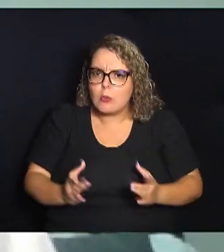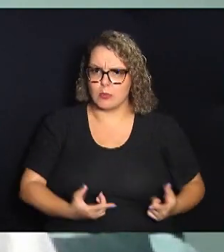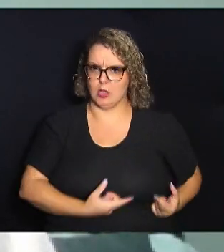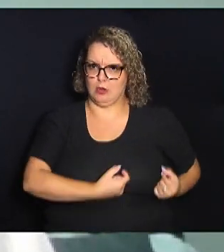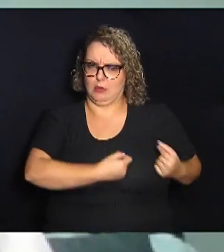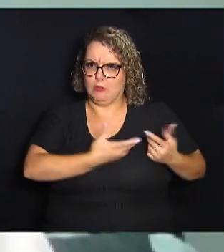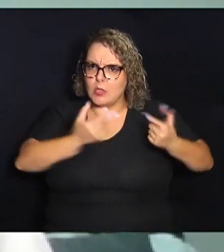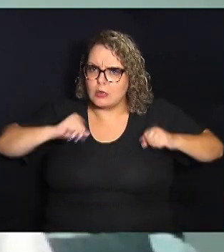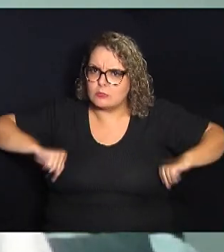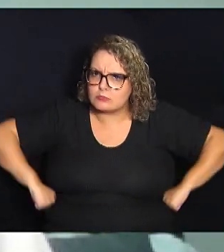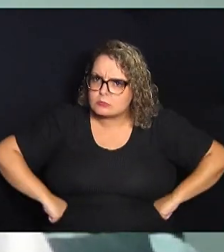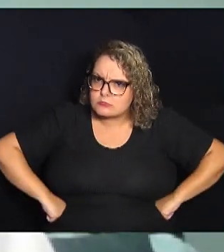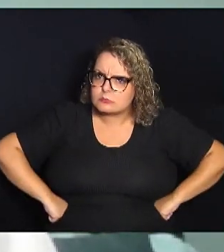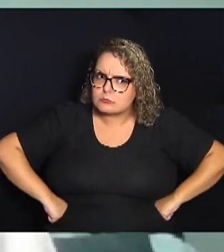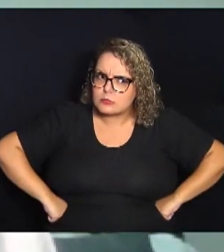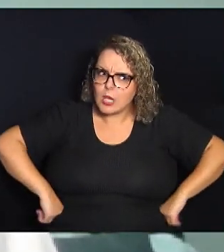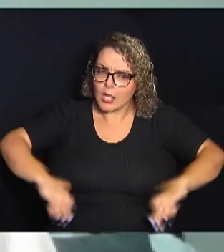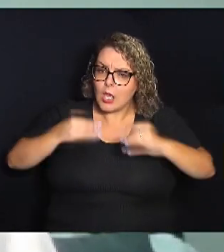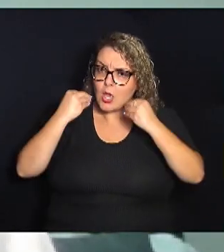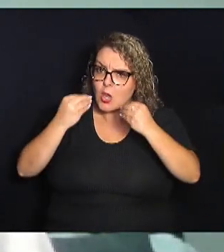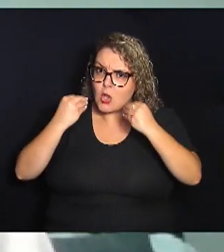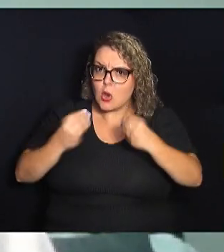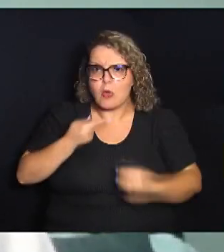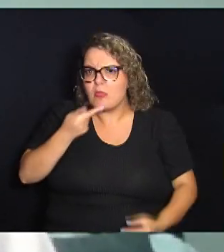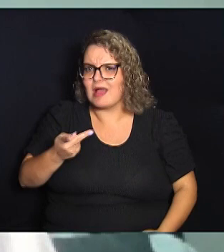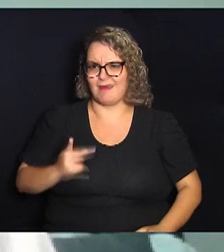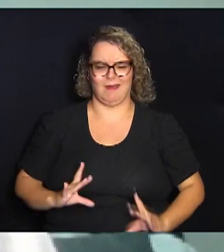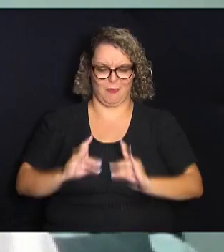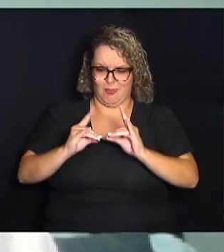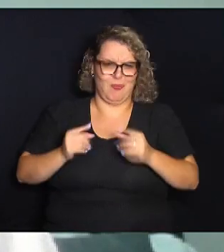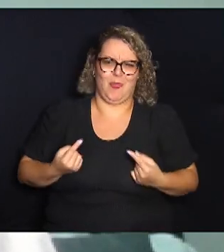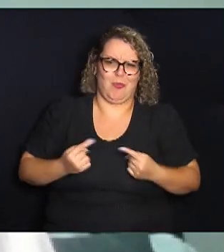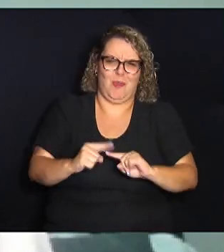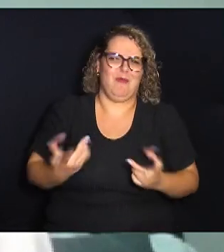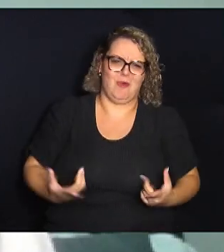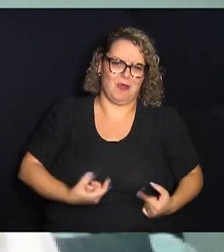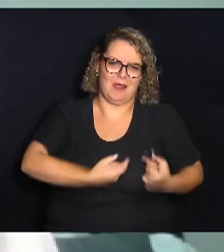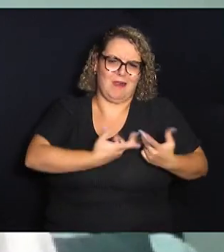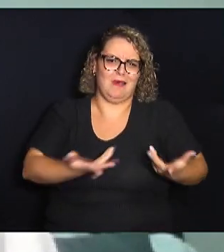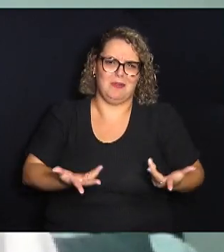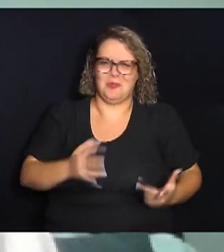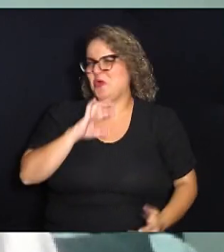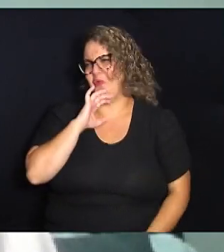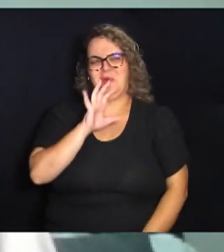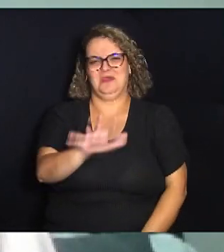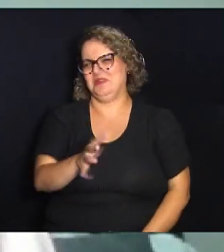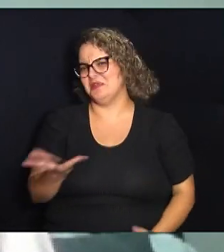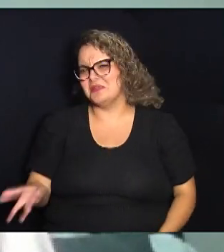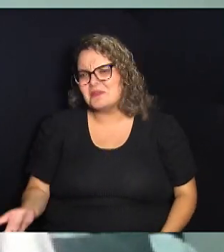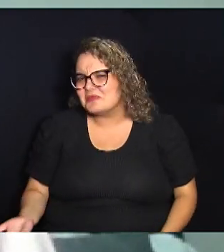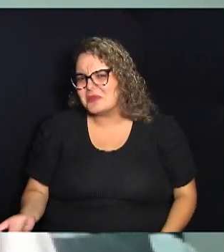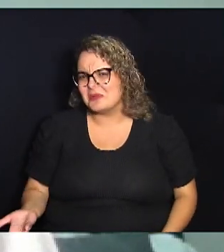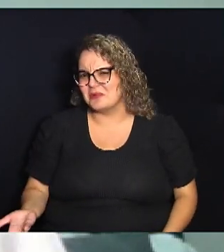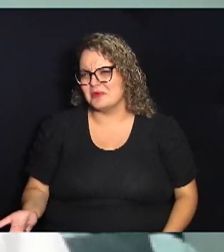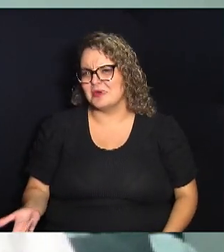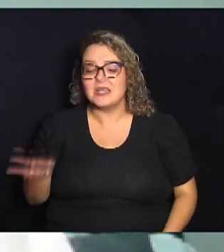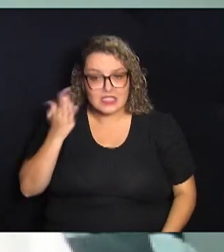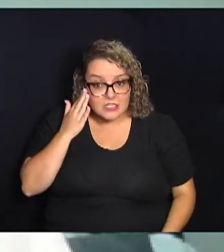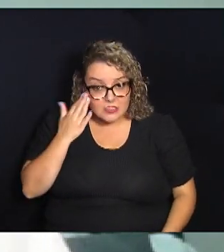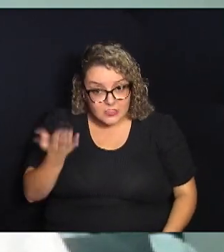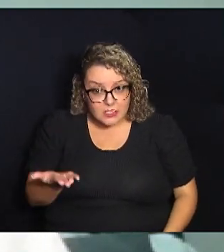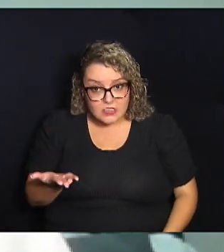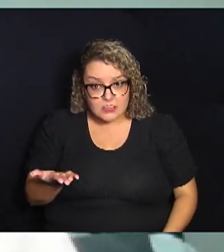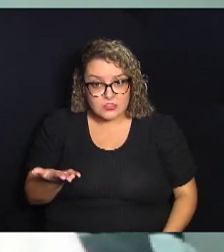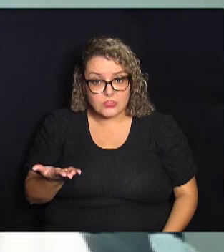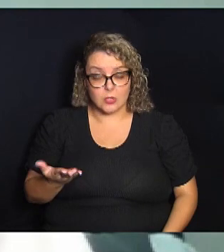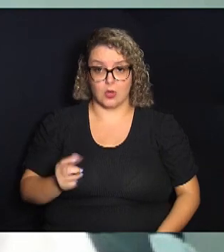dela. E como é que a gente vai falar que é o hormônio que provoca câncer de mama? Isso é um absurdo. Você está entendendo? O